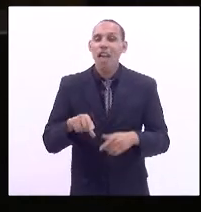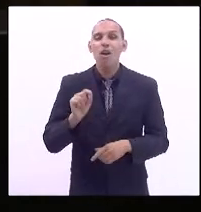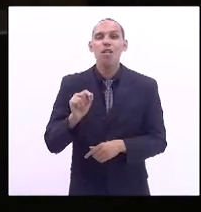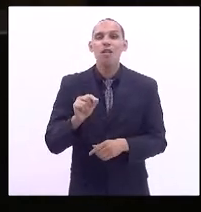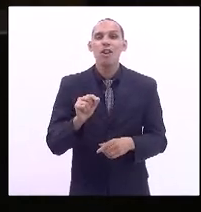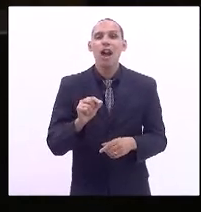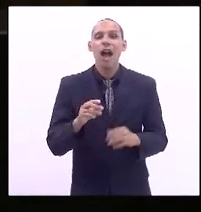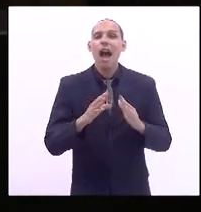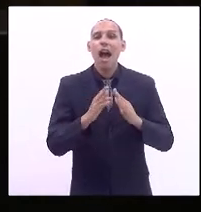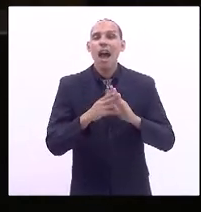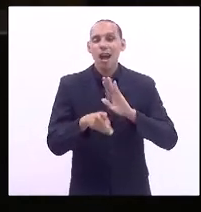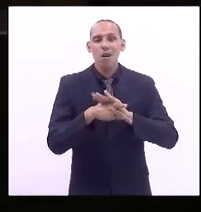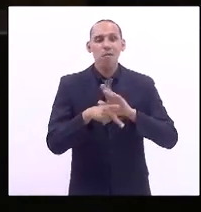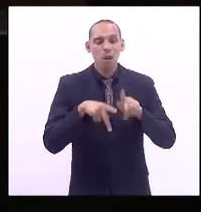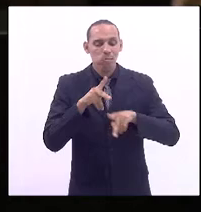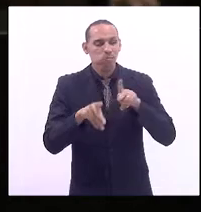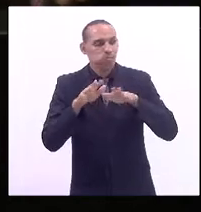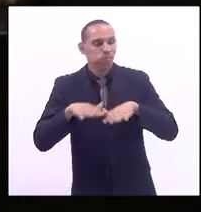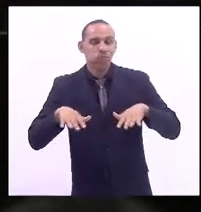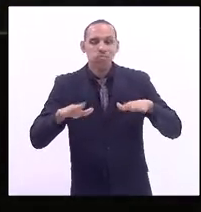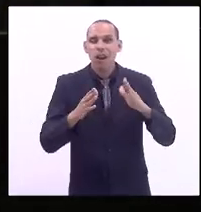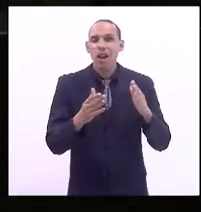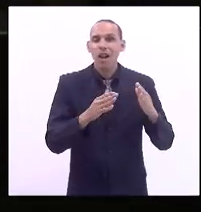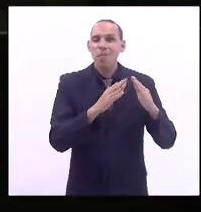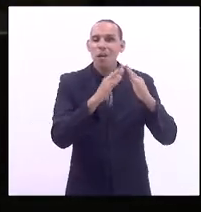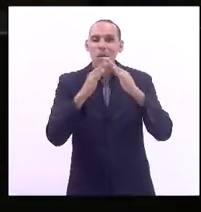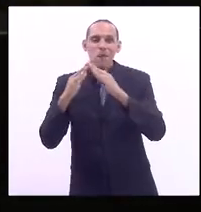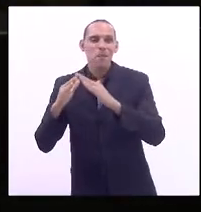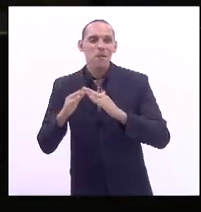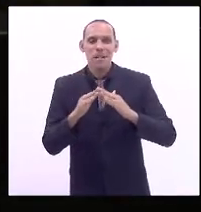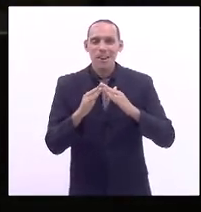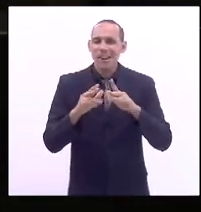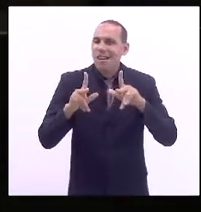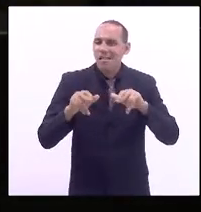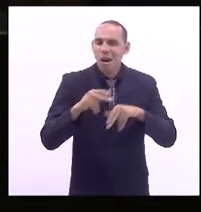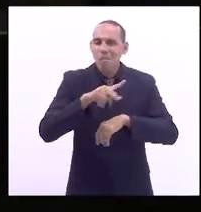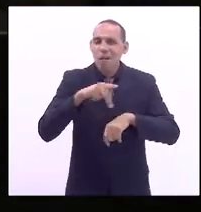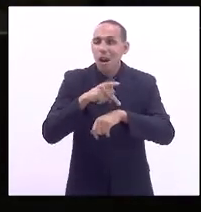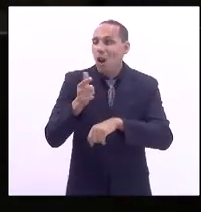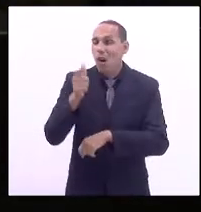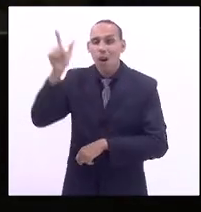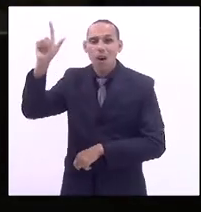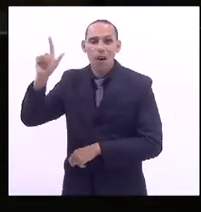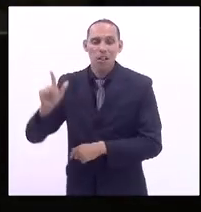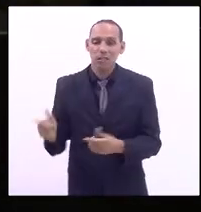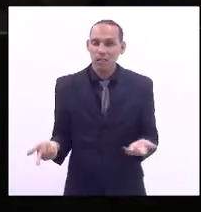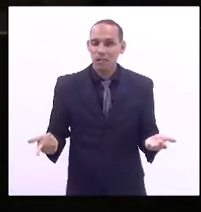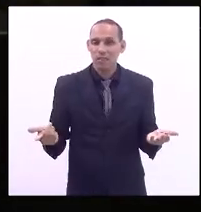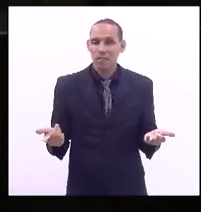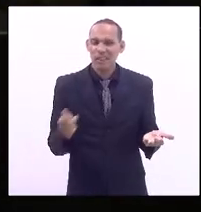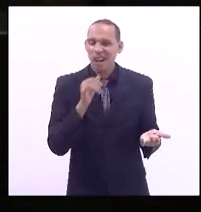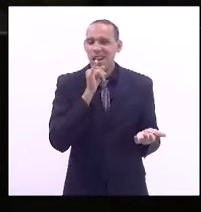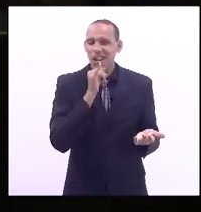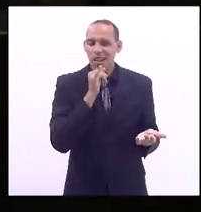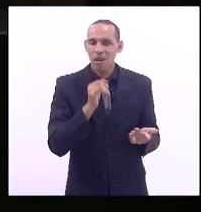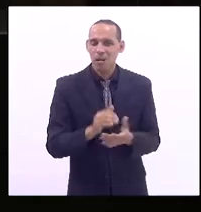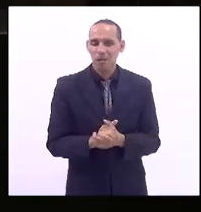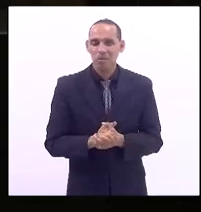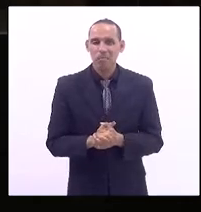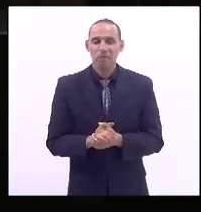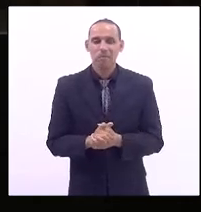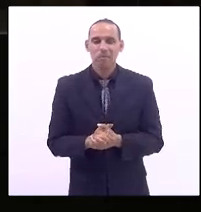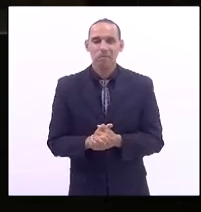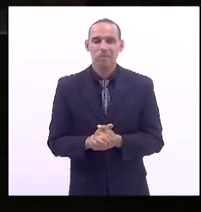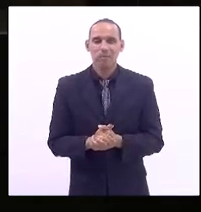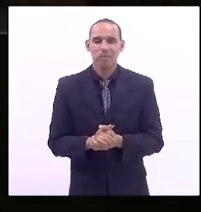Popular A exemplo de outros países onde por exemplo